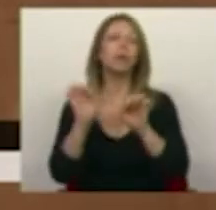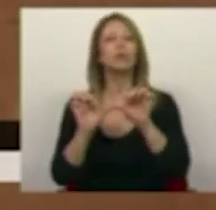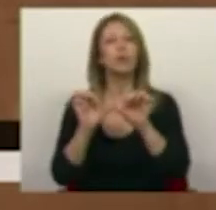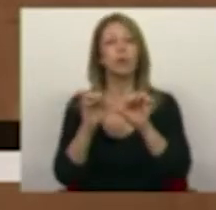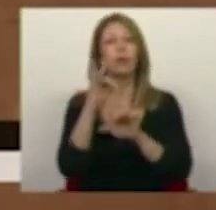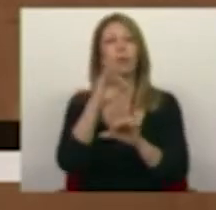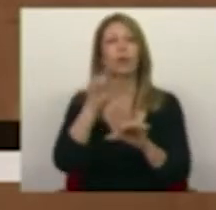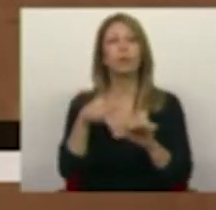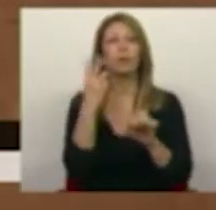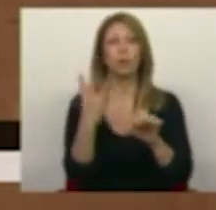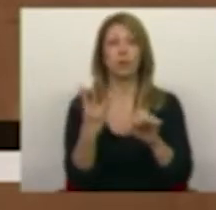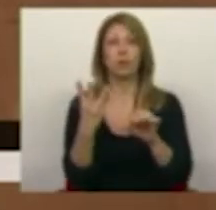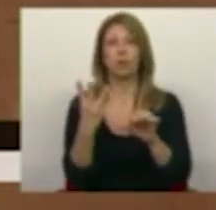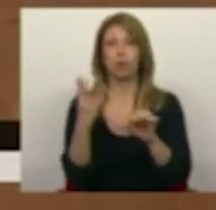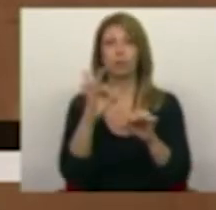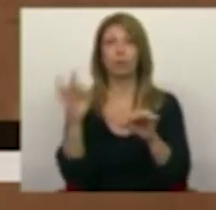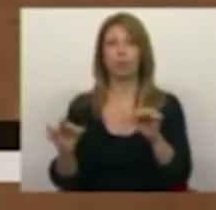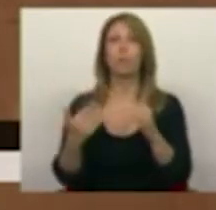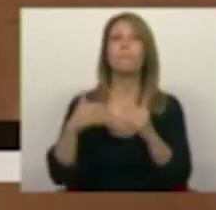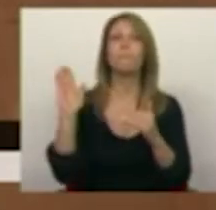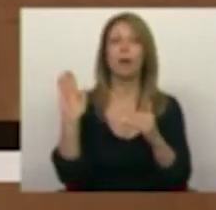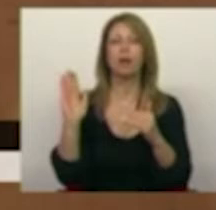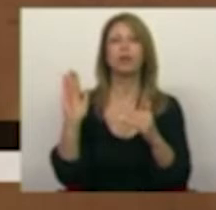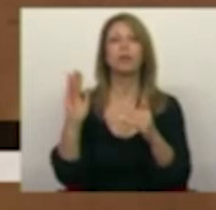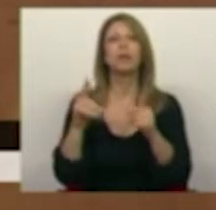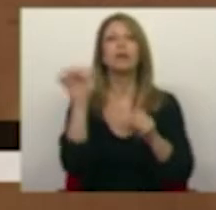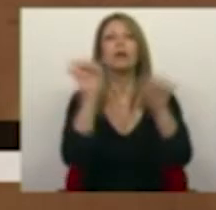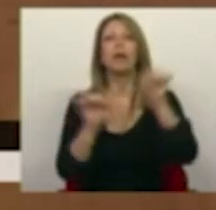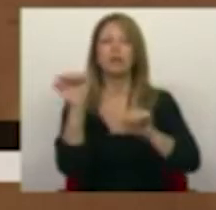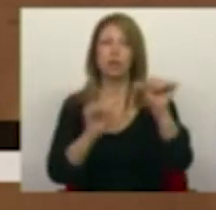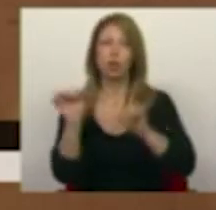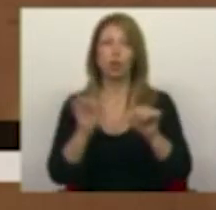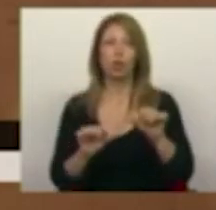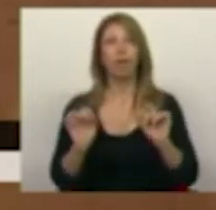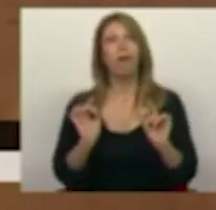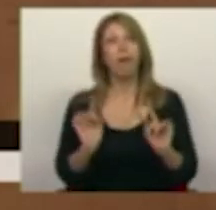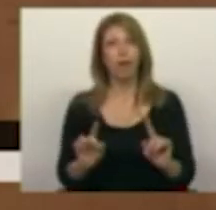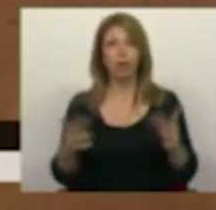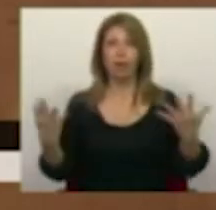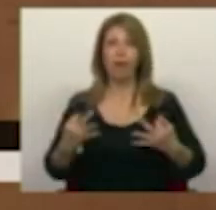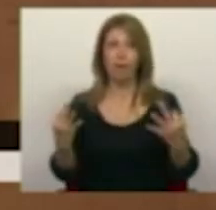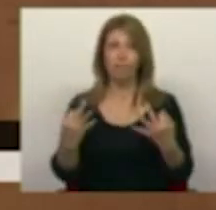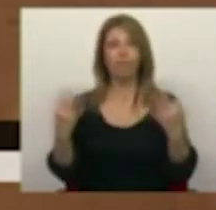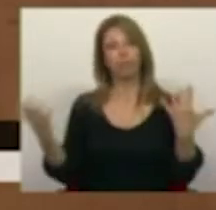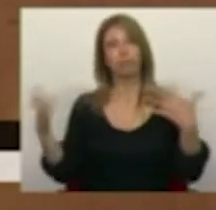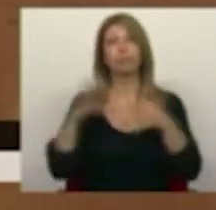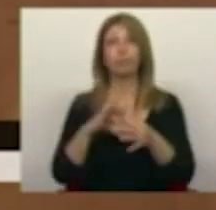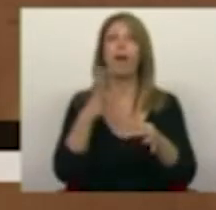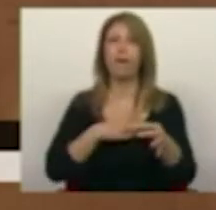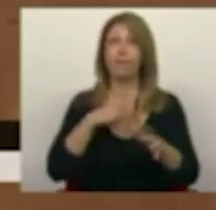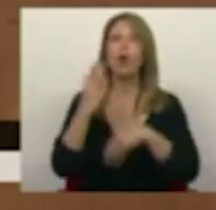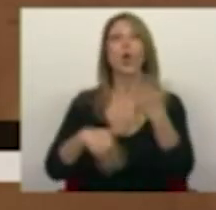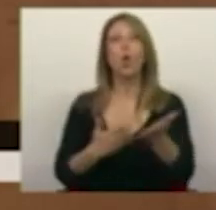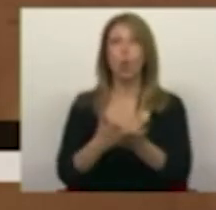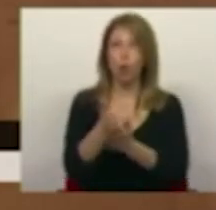mais 4,3% de intervenções cirúrgicas. Esta é uma tendência que queremos manter, porque, como